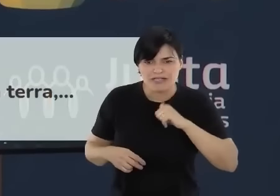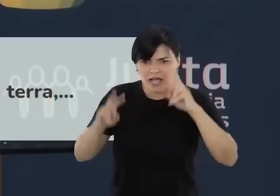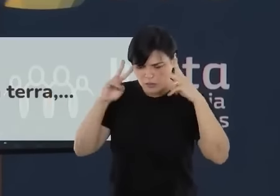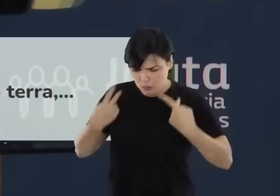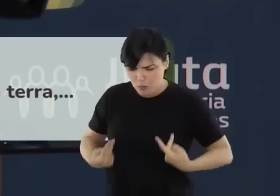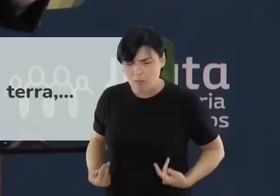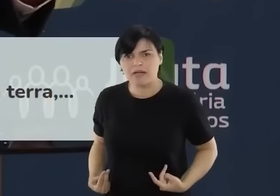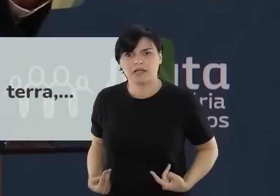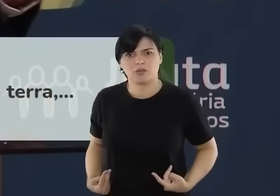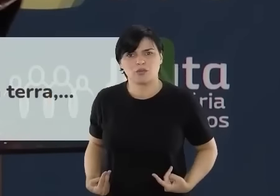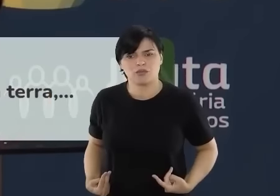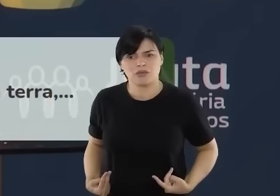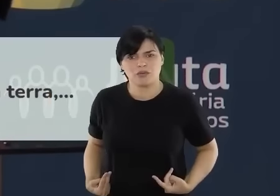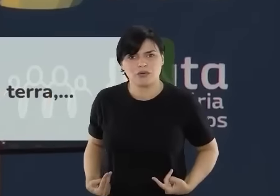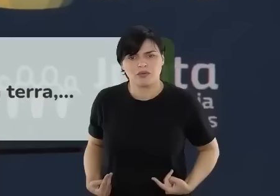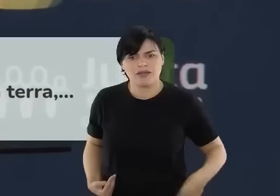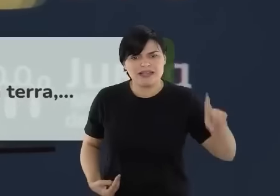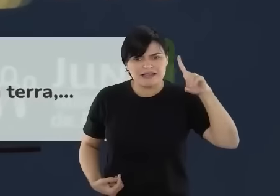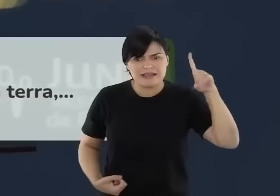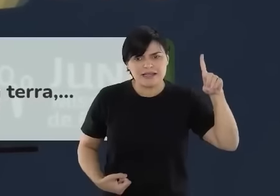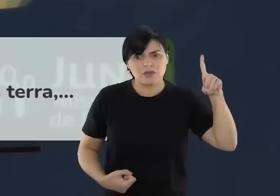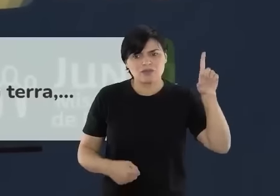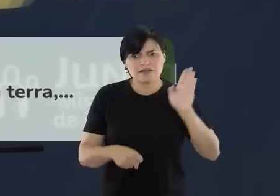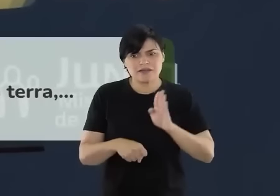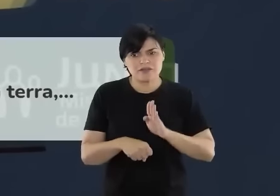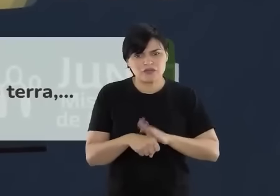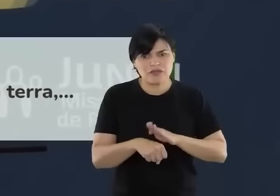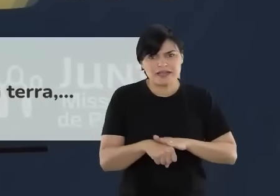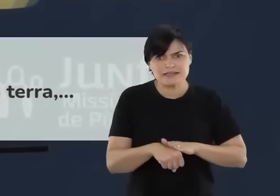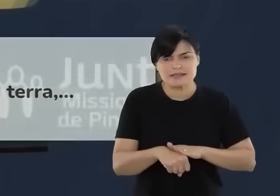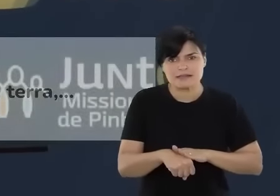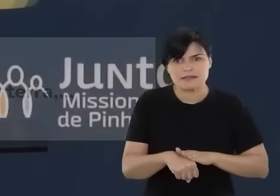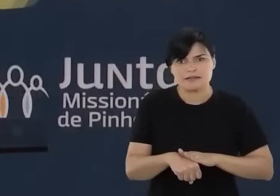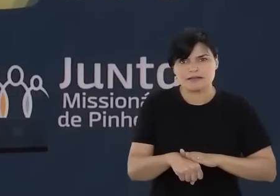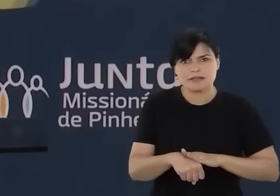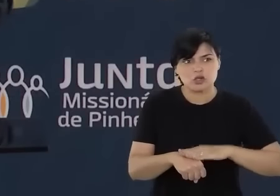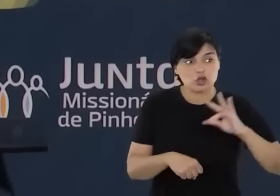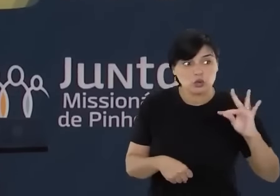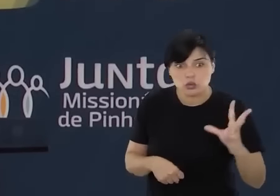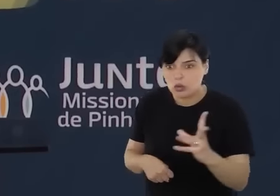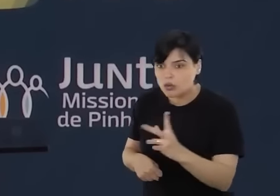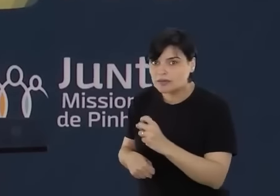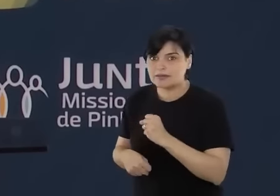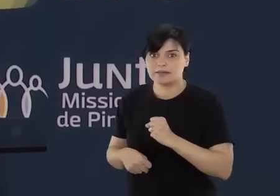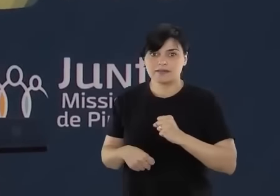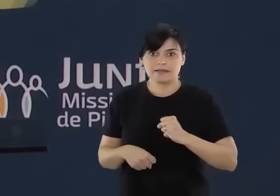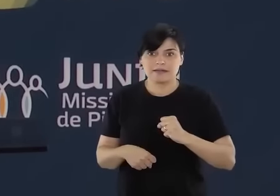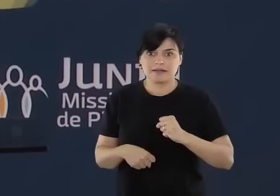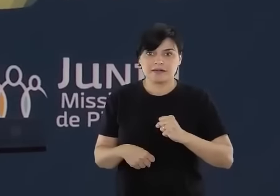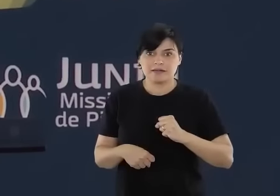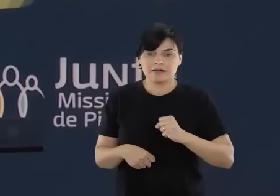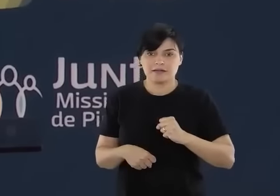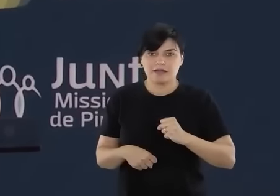tem nenhum constrangimento de afirmar no Centro Universitário do mundo que Adão e Eva foram seres